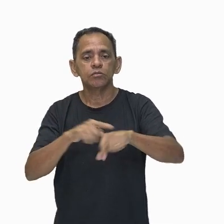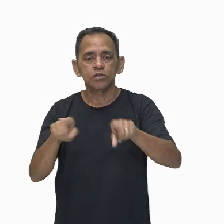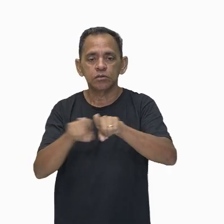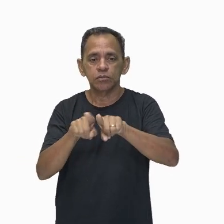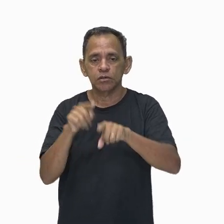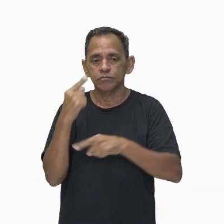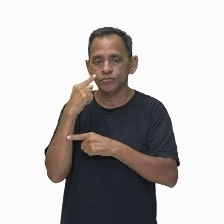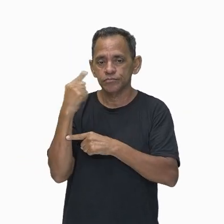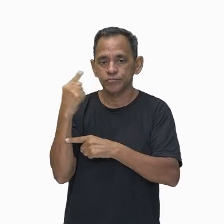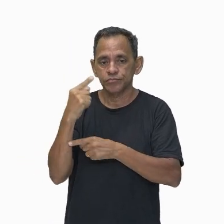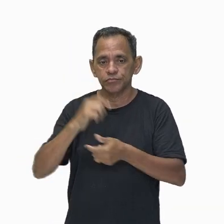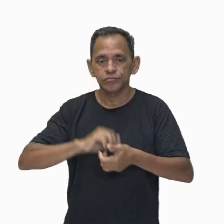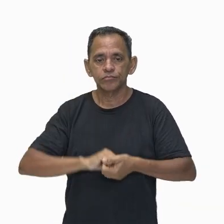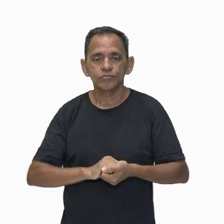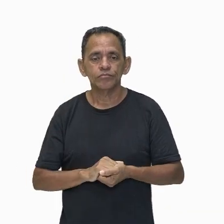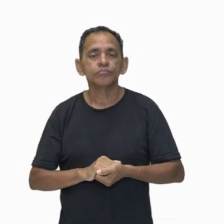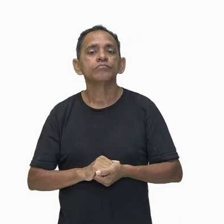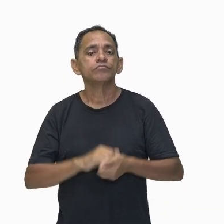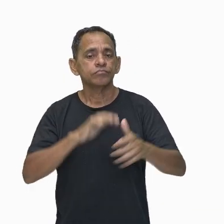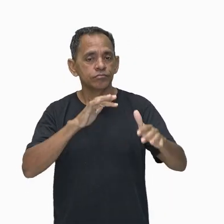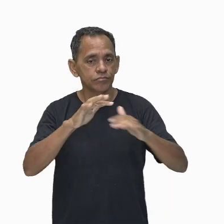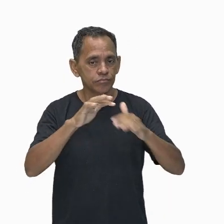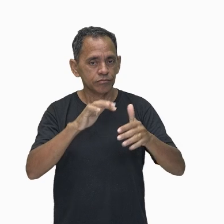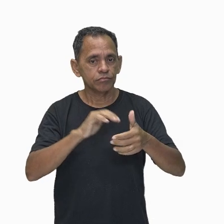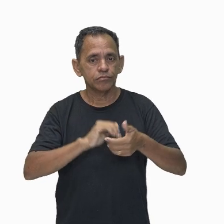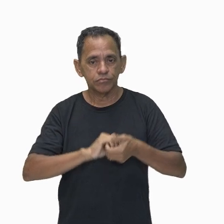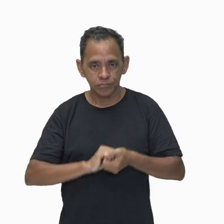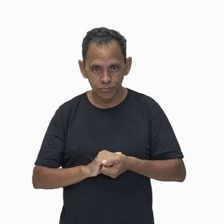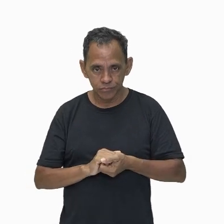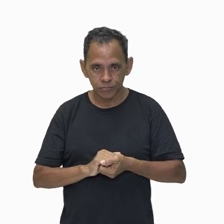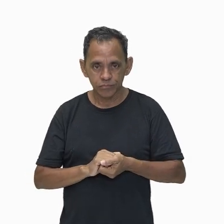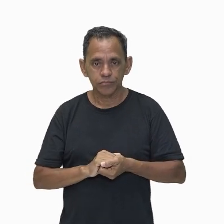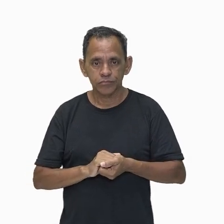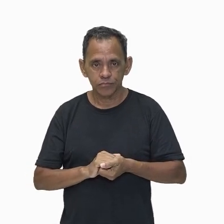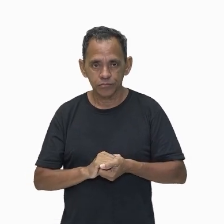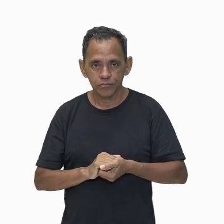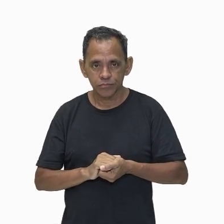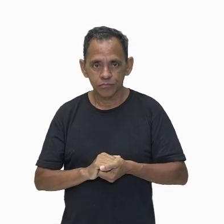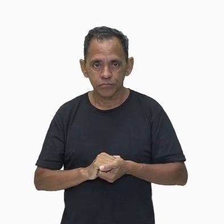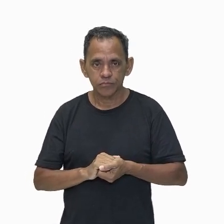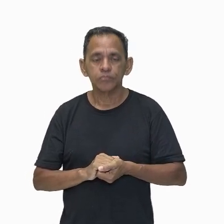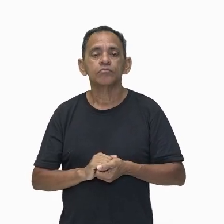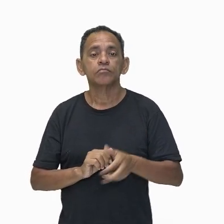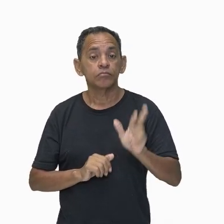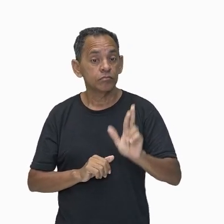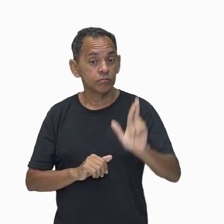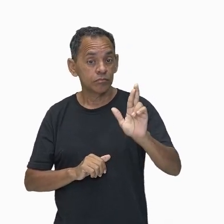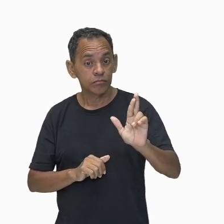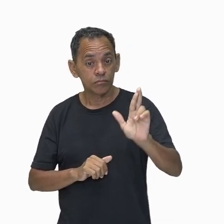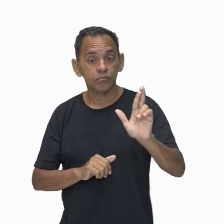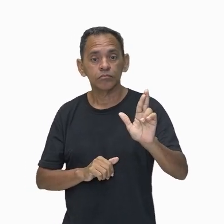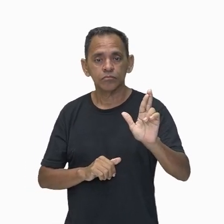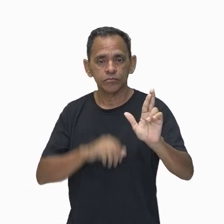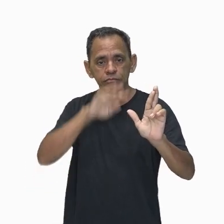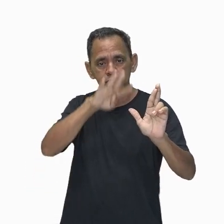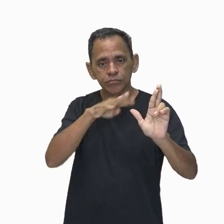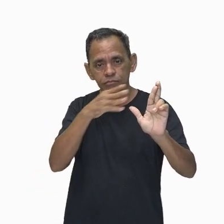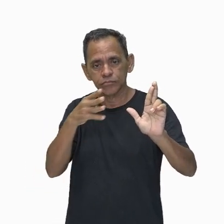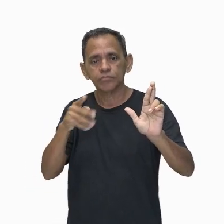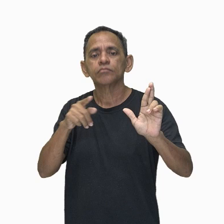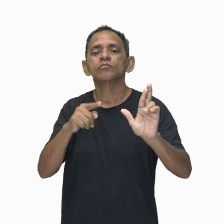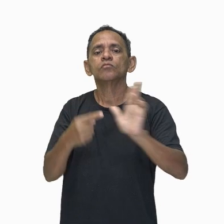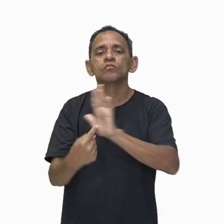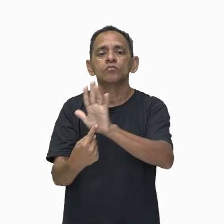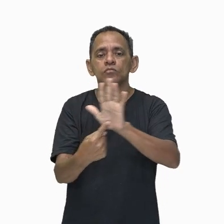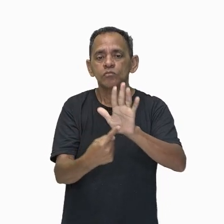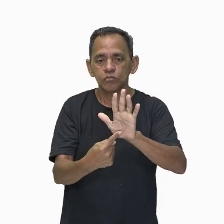tabela. Ó. Eu tenho o movimento do móvel, que é representado aí por meio da tabela, no Sistema Internacional de Unidades. Ou seja, a posição está em metros,